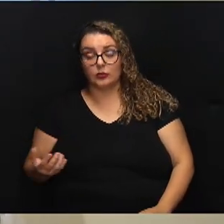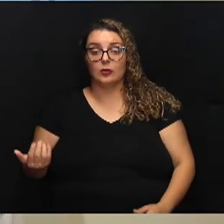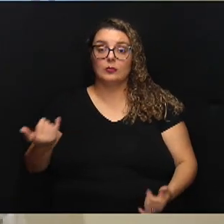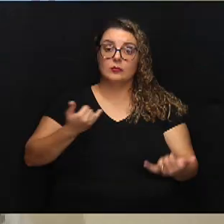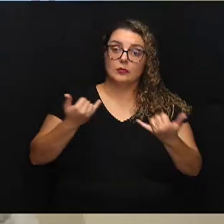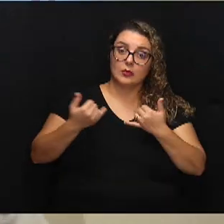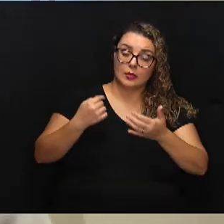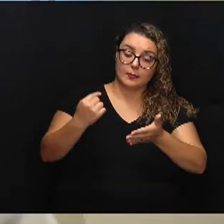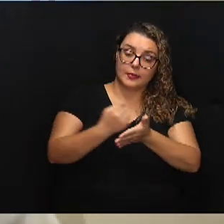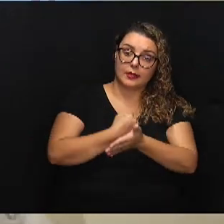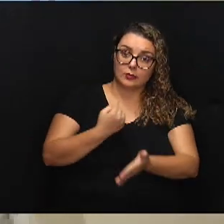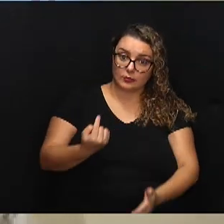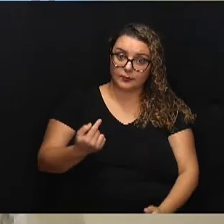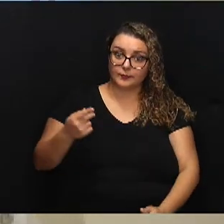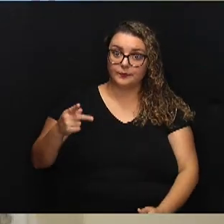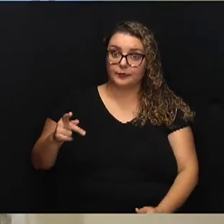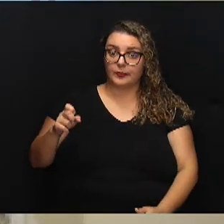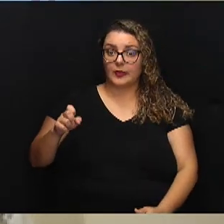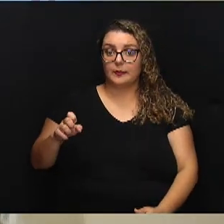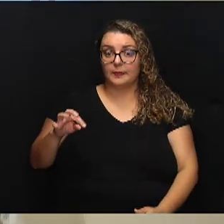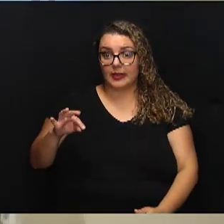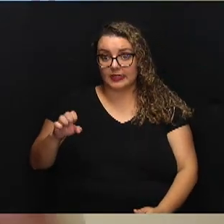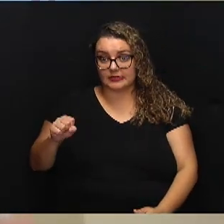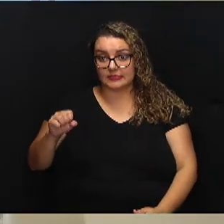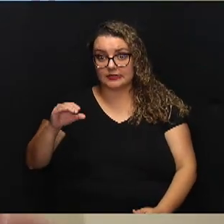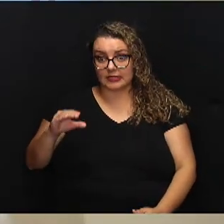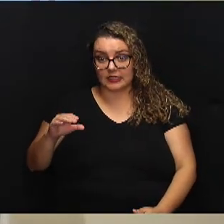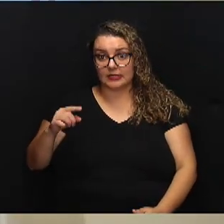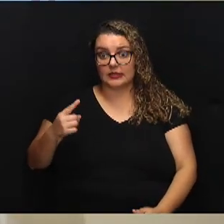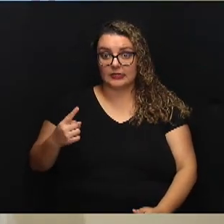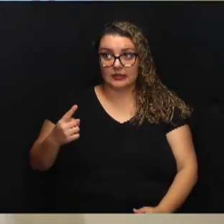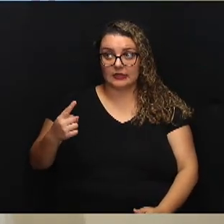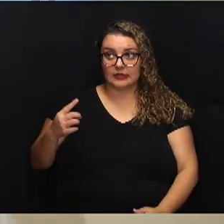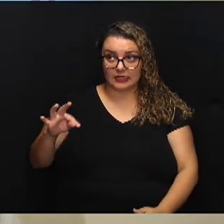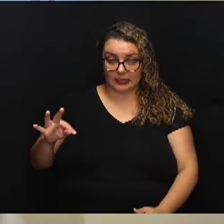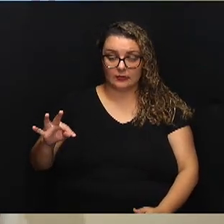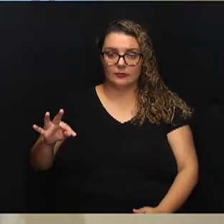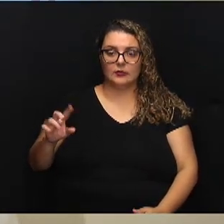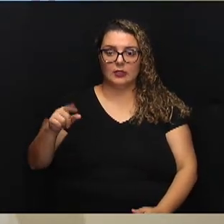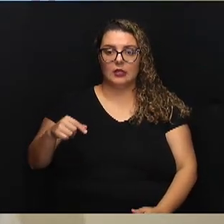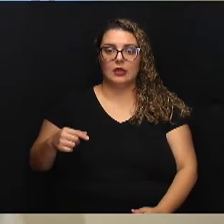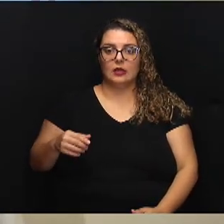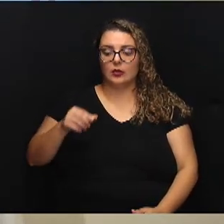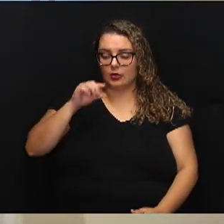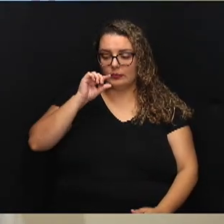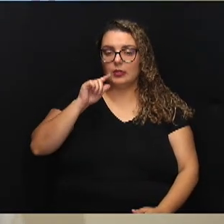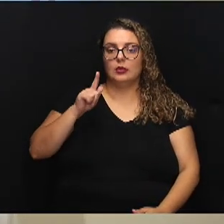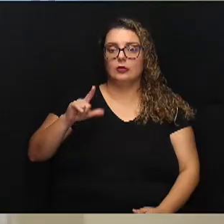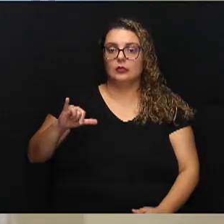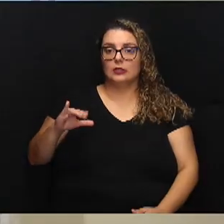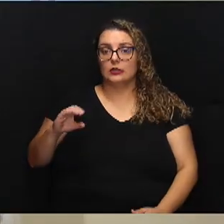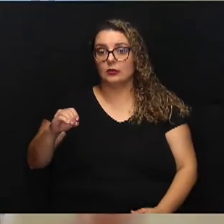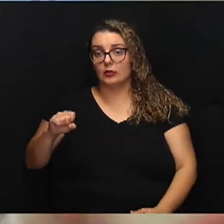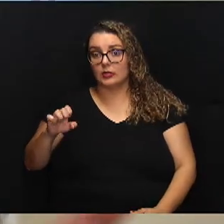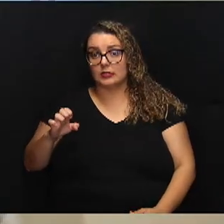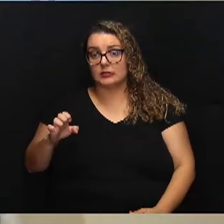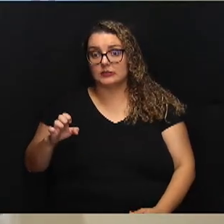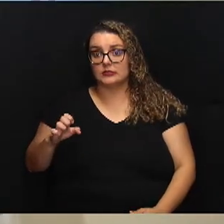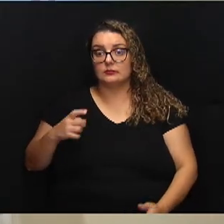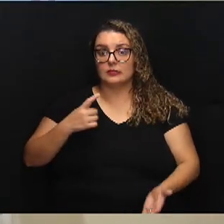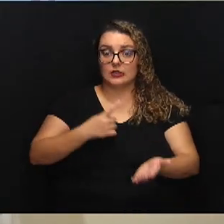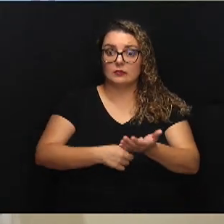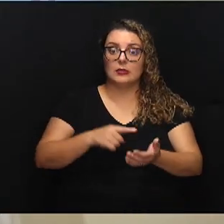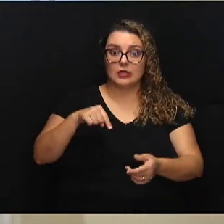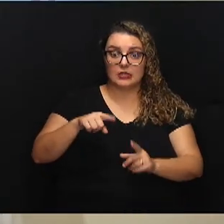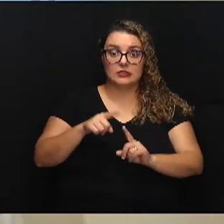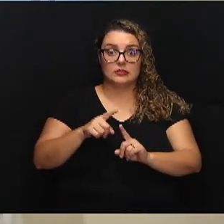muito sobre o uso do PET-CT, né, que é uma tomografia com um contraste por glicose marcada. Esse